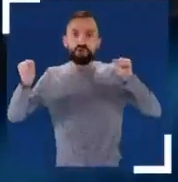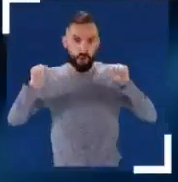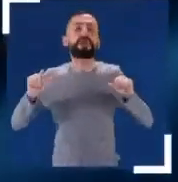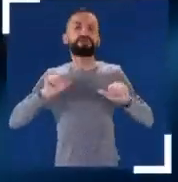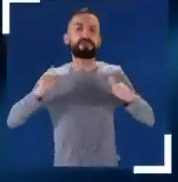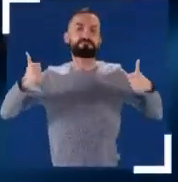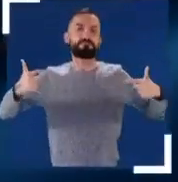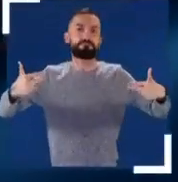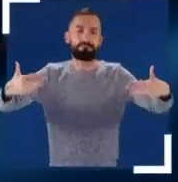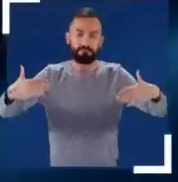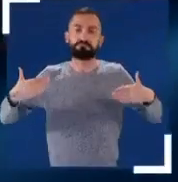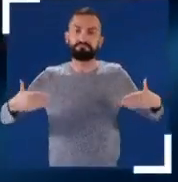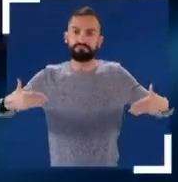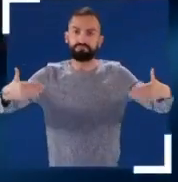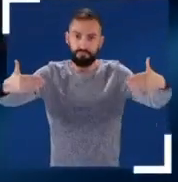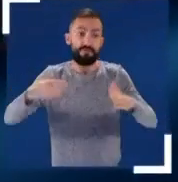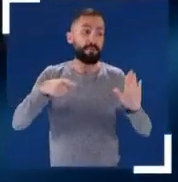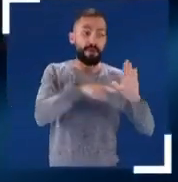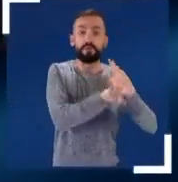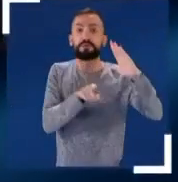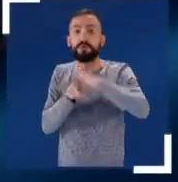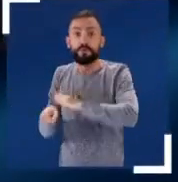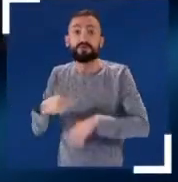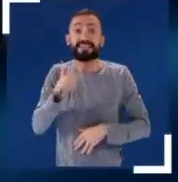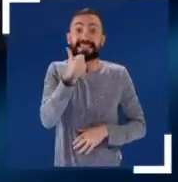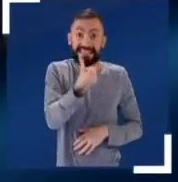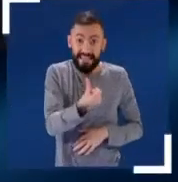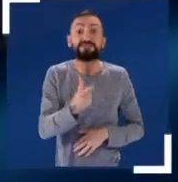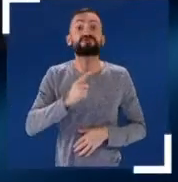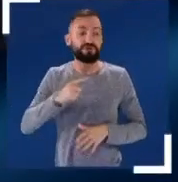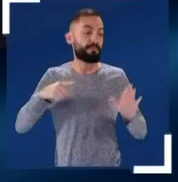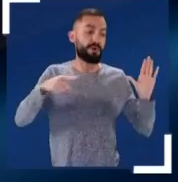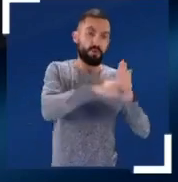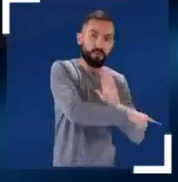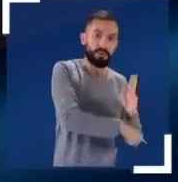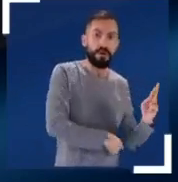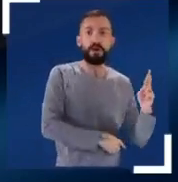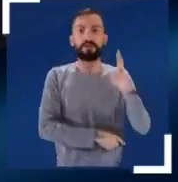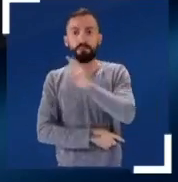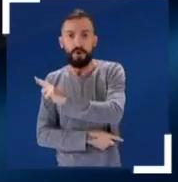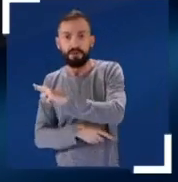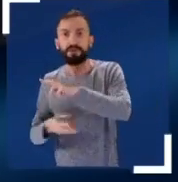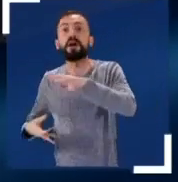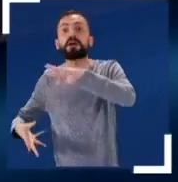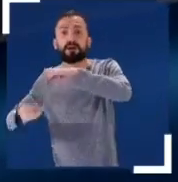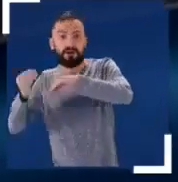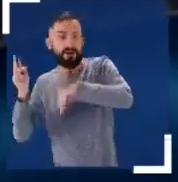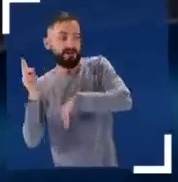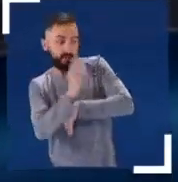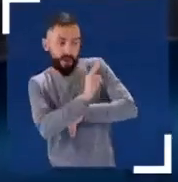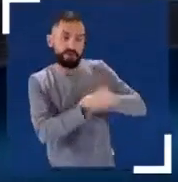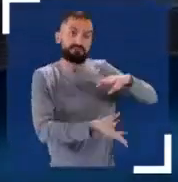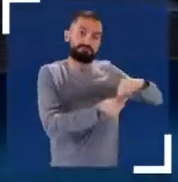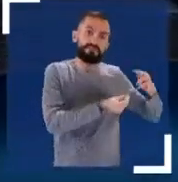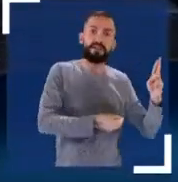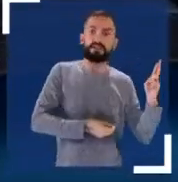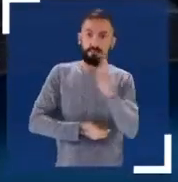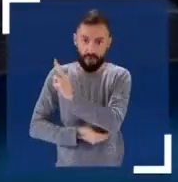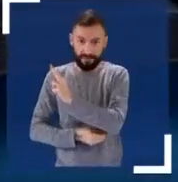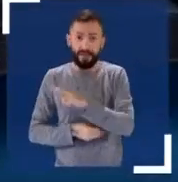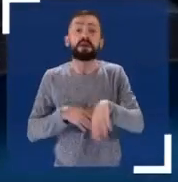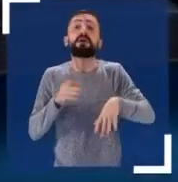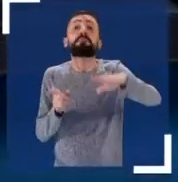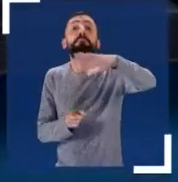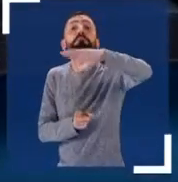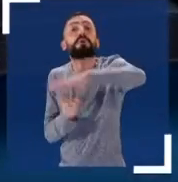seis sequências de perguntas, respostas, réplicas e tréplicas, três para cada candidato. A pergunta terá duração